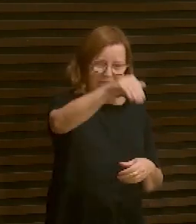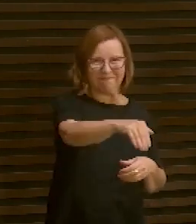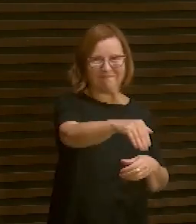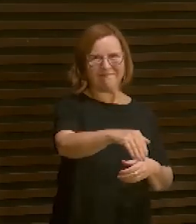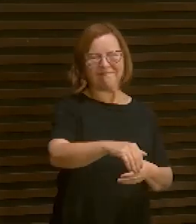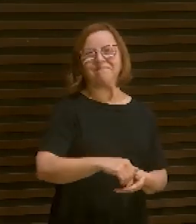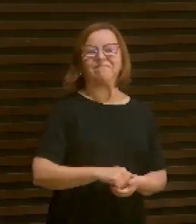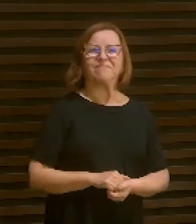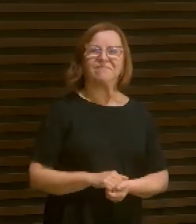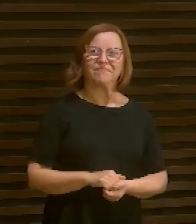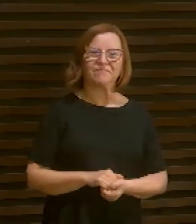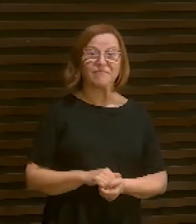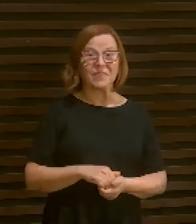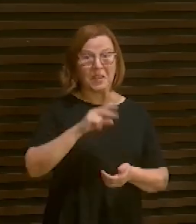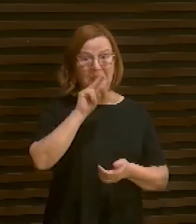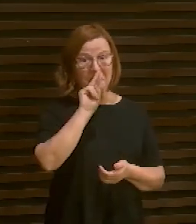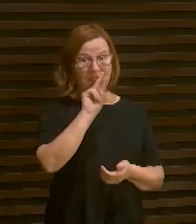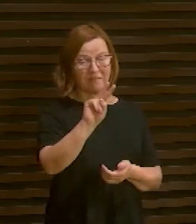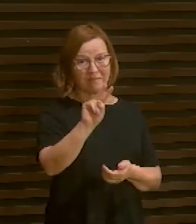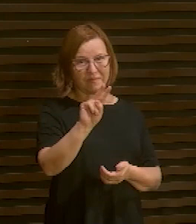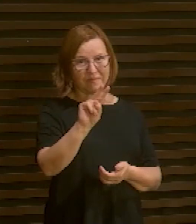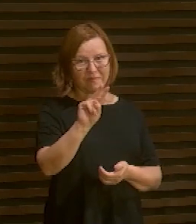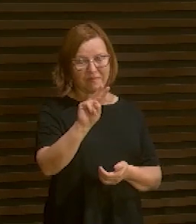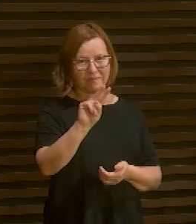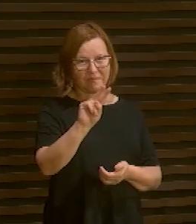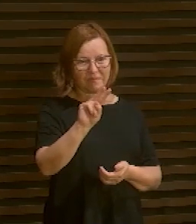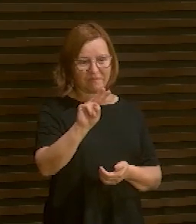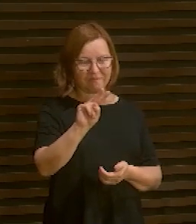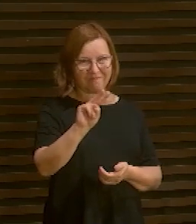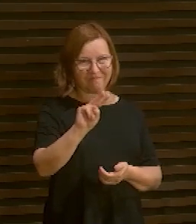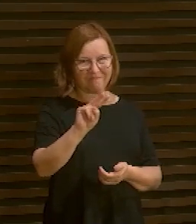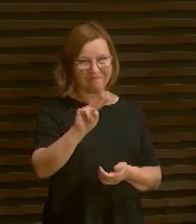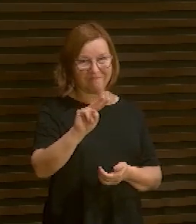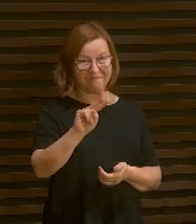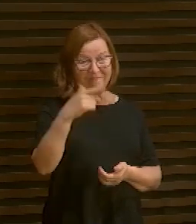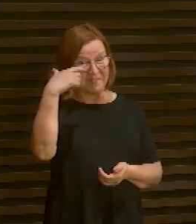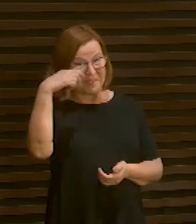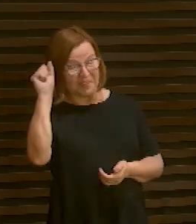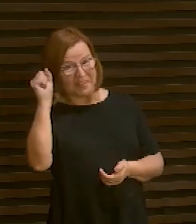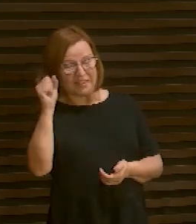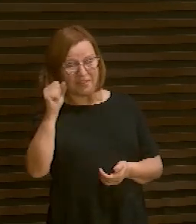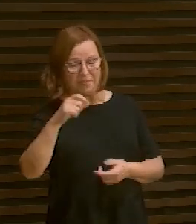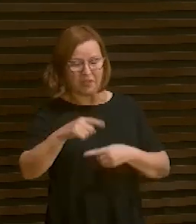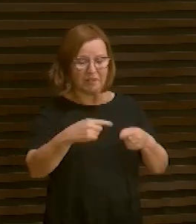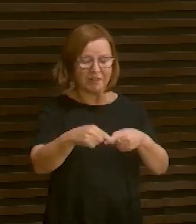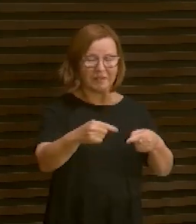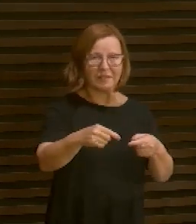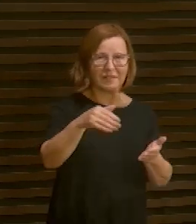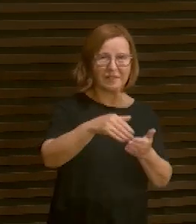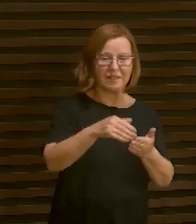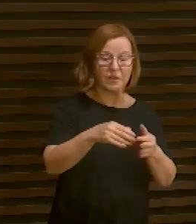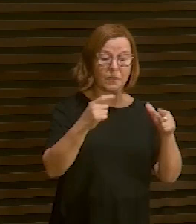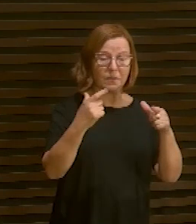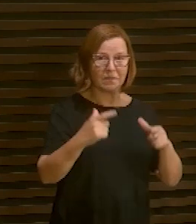campo e viu-a quicar algumas vezes e rolar até o ponto